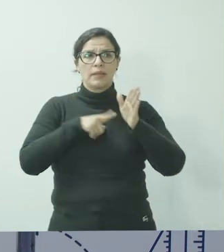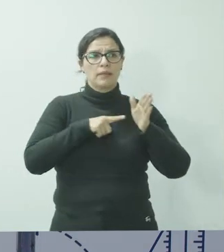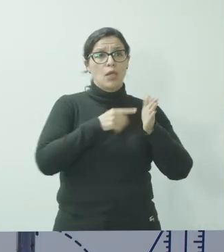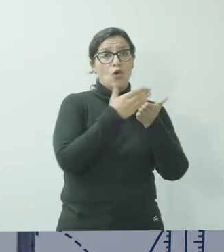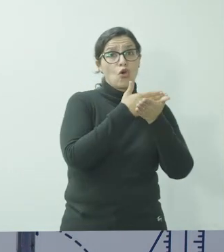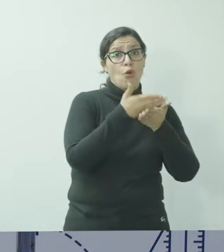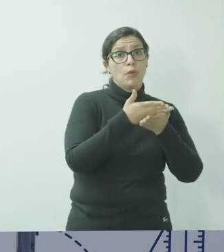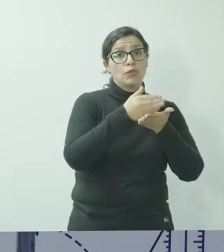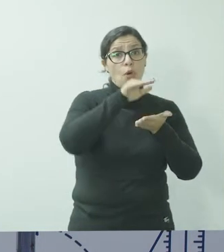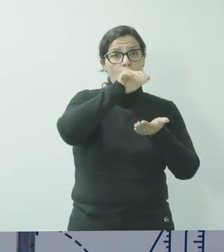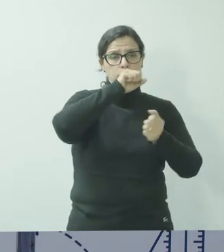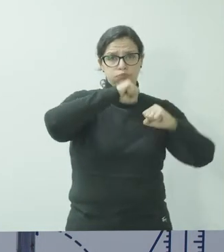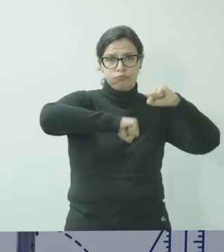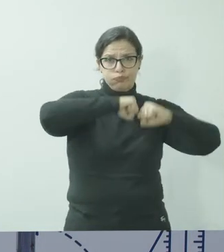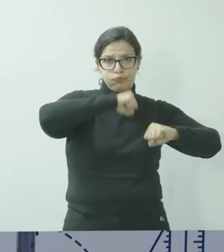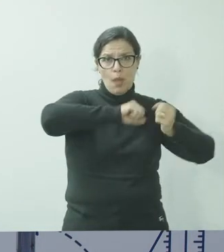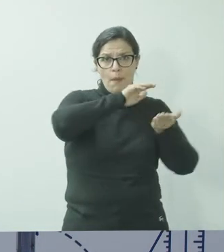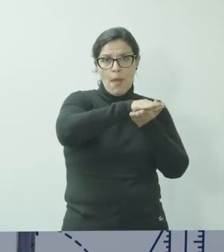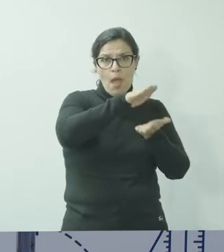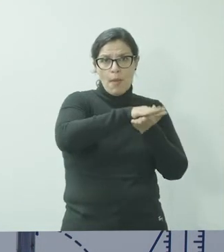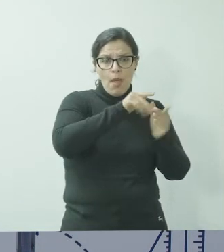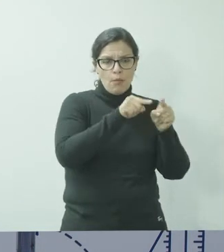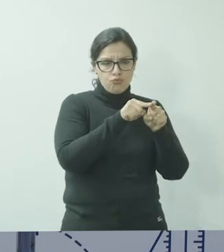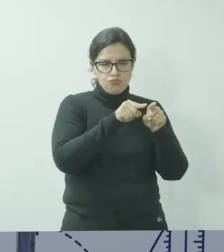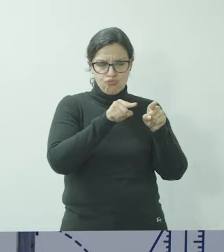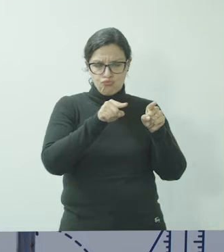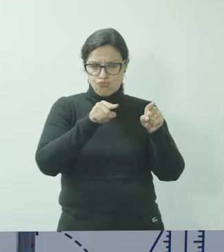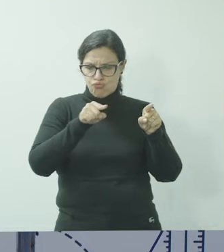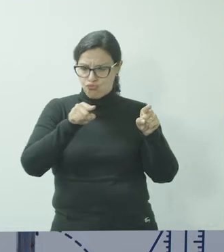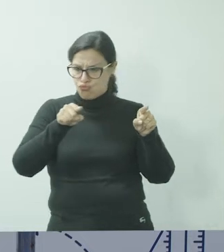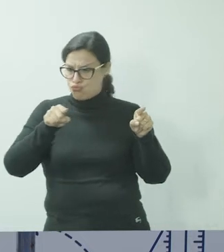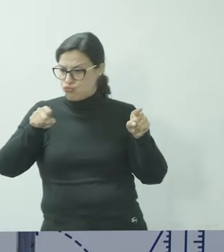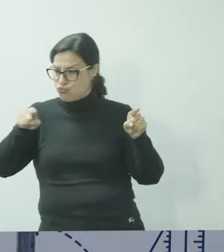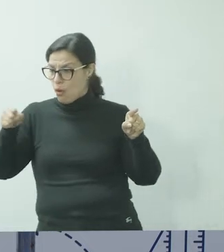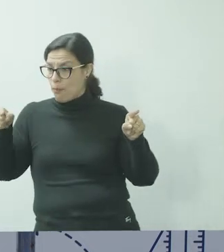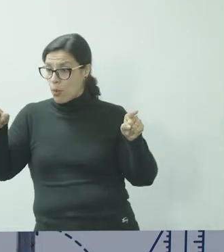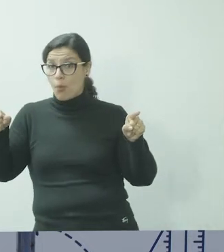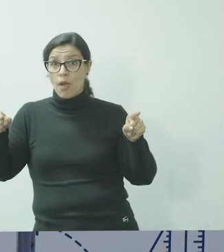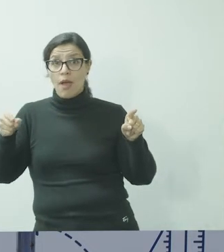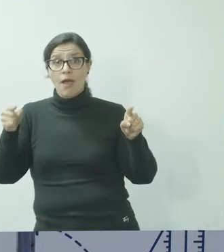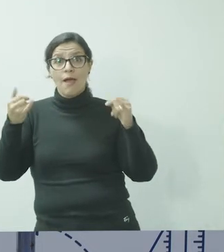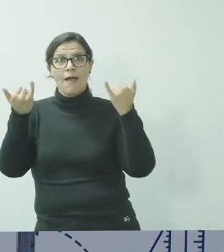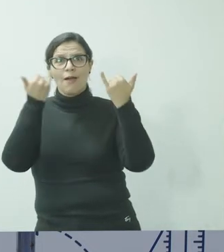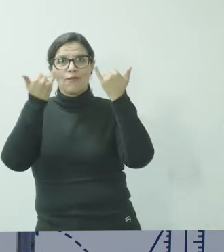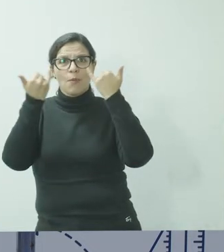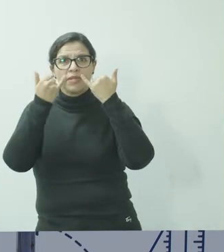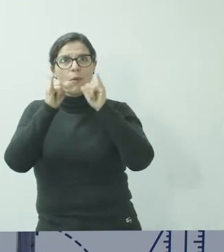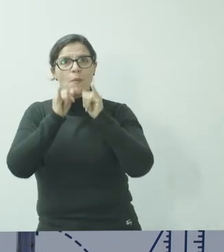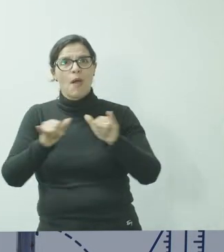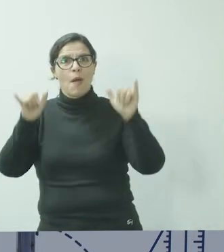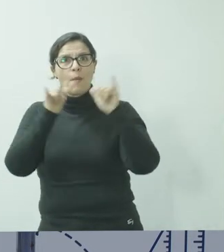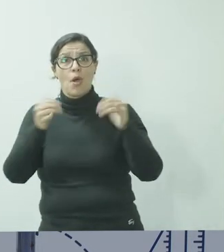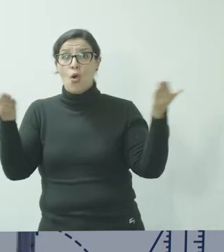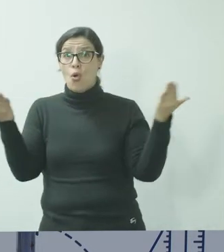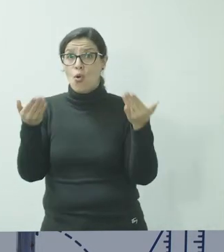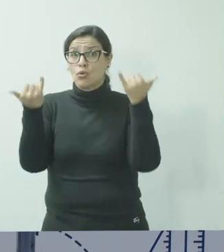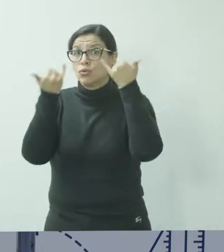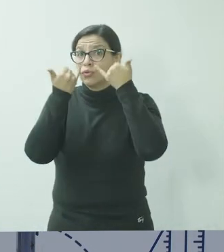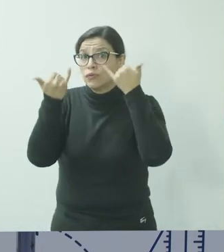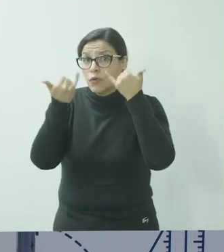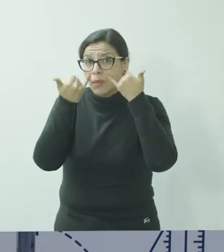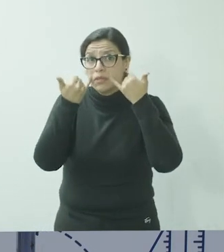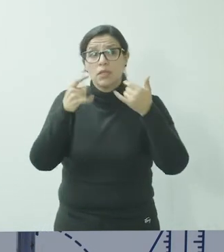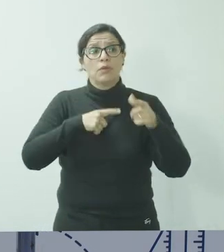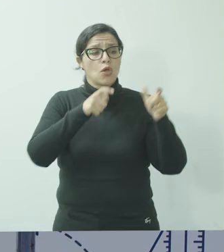Imprensa né como na divulgação das informações Hoje em dia as informações estão a em